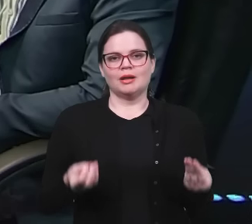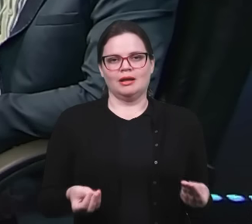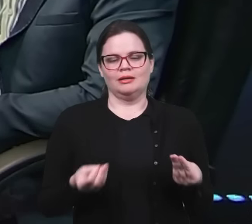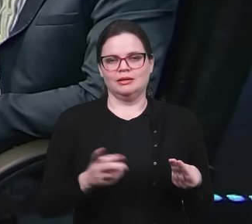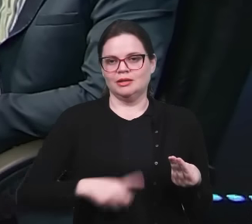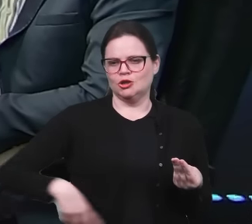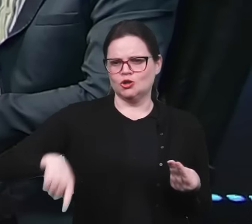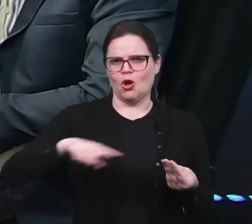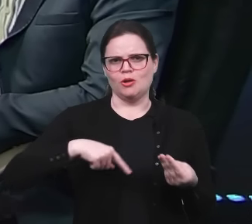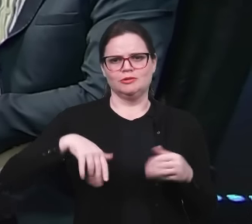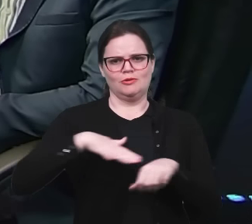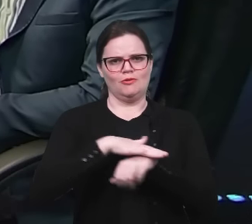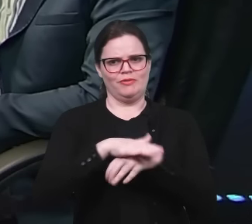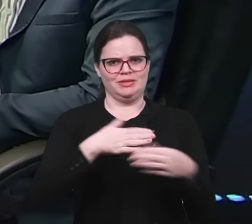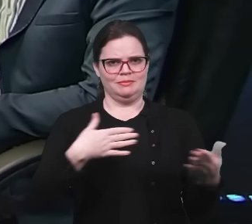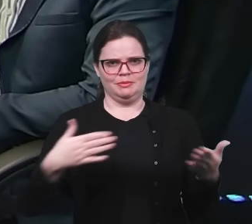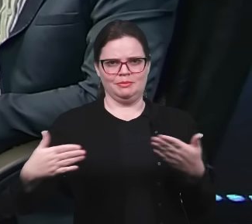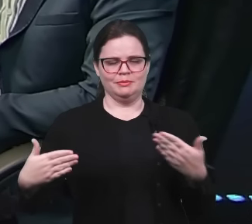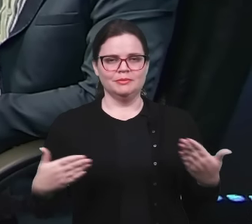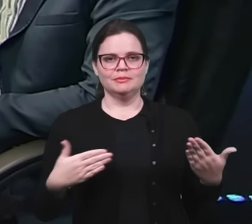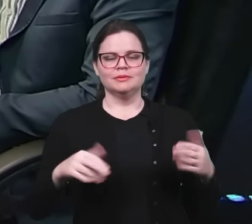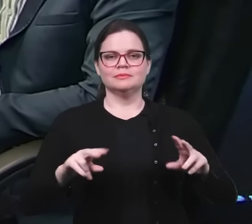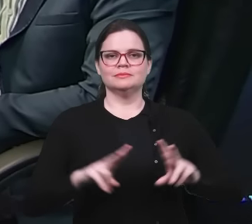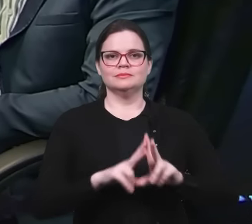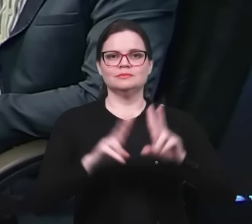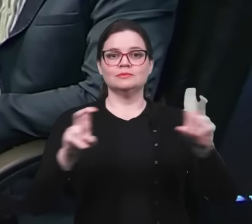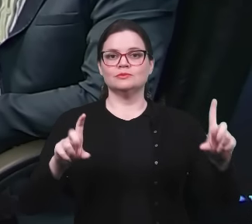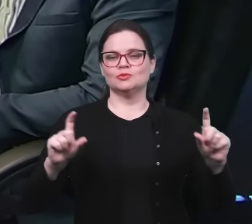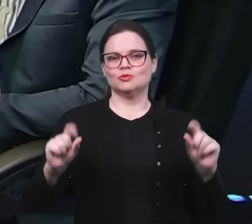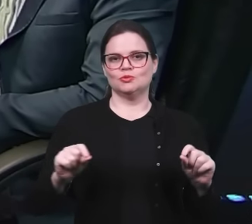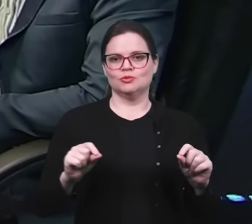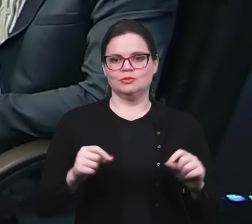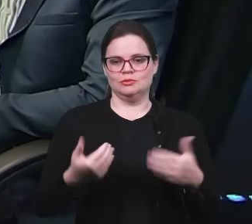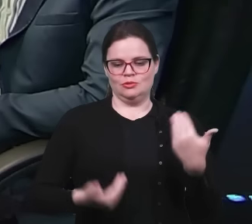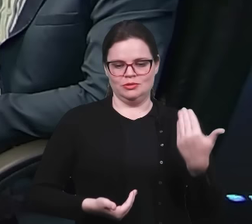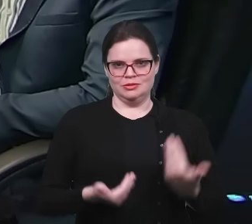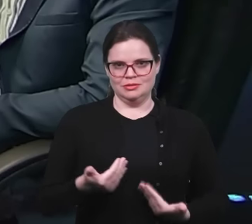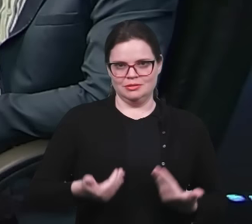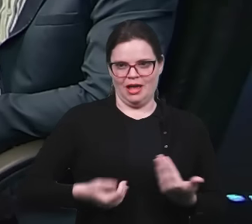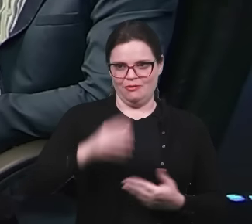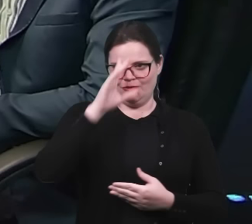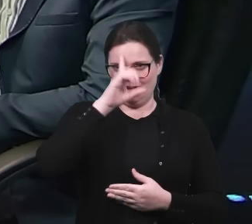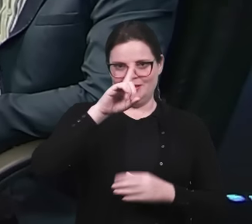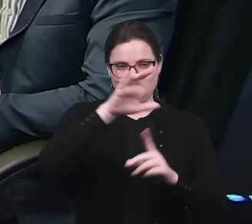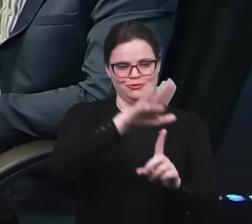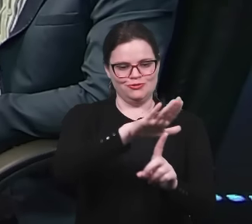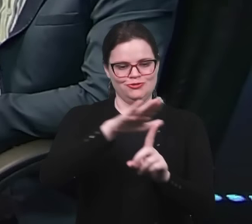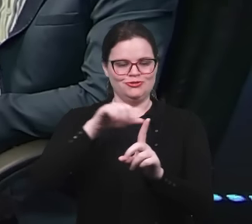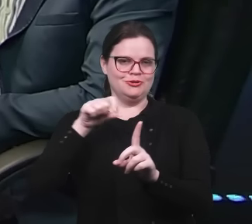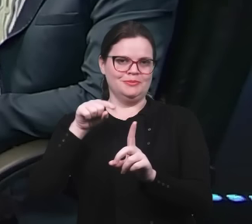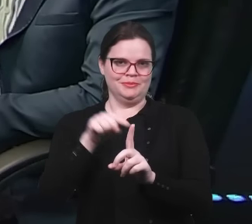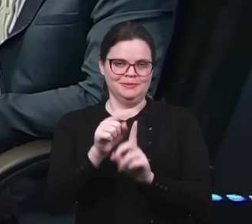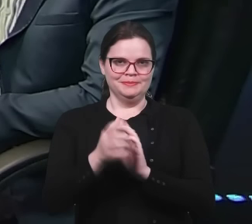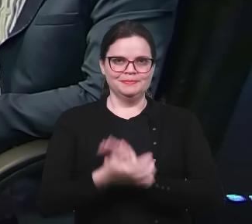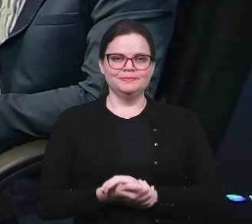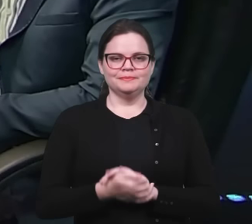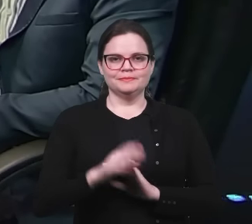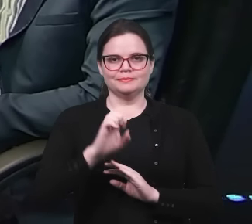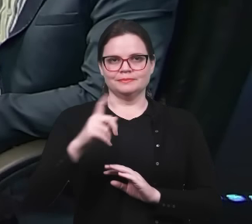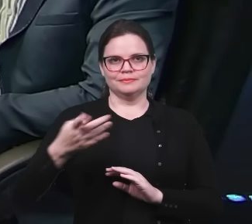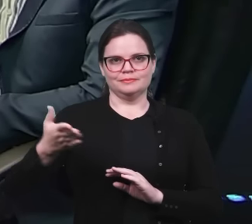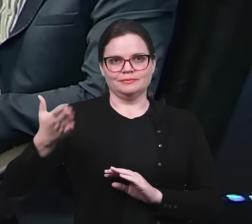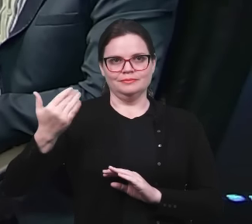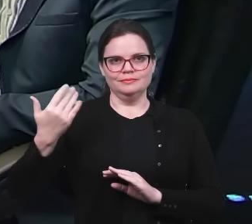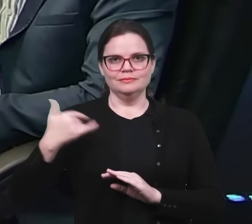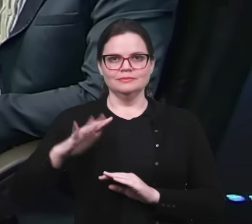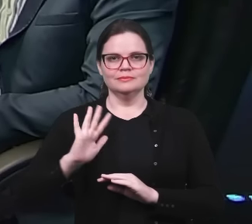trazermos o, o assunto relacionado ao chamado do servo. Nos episódios anteriores,